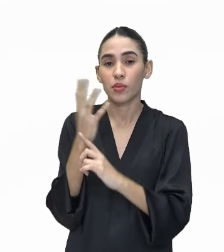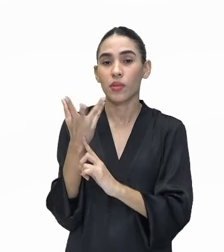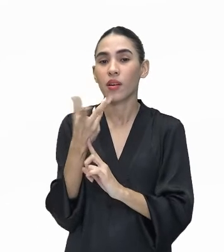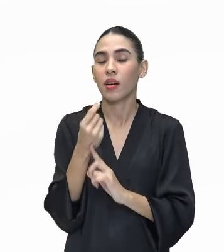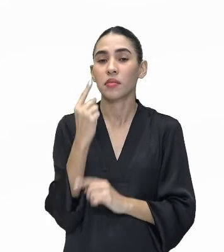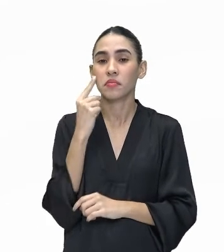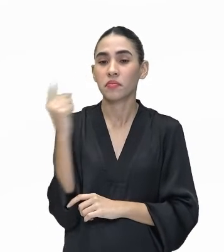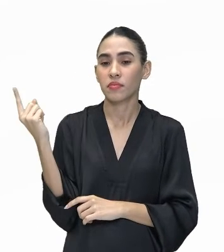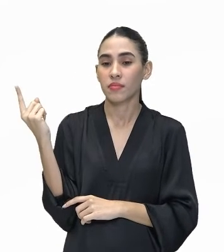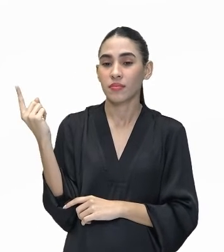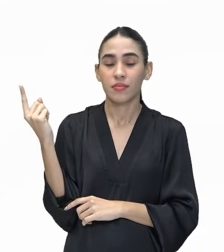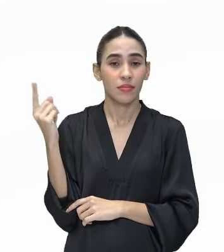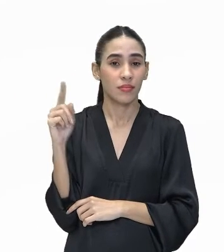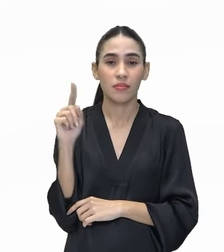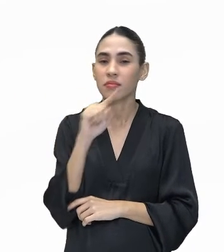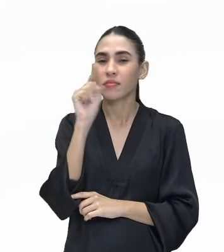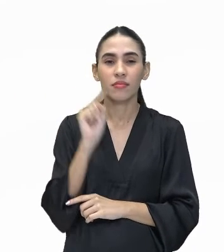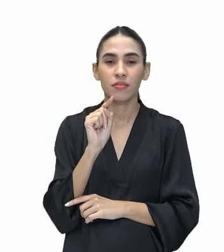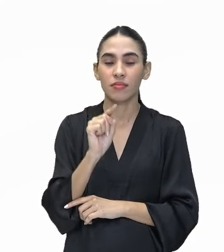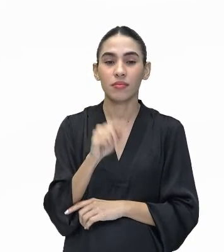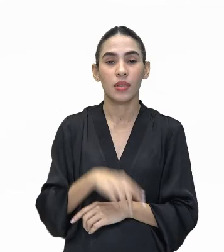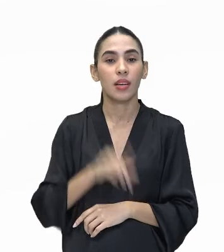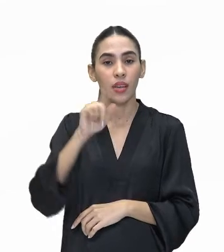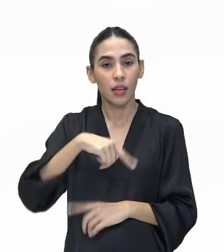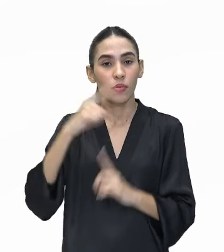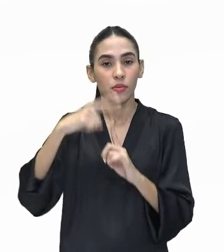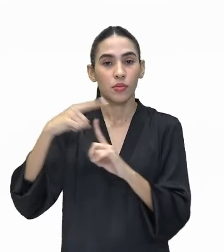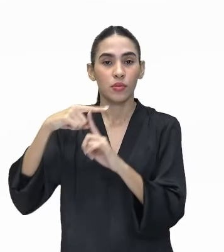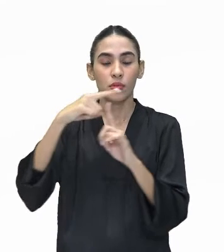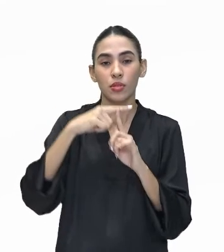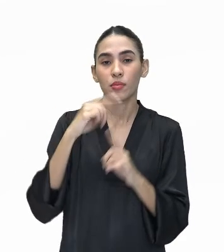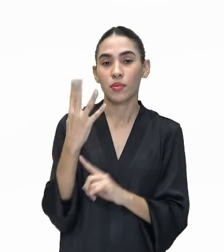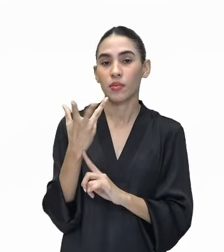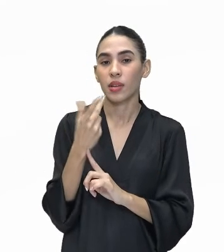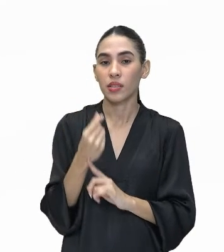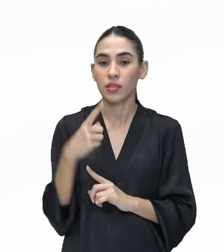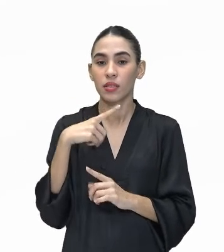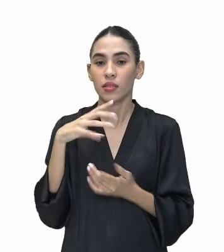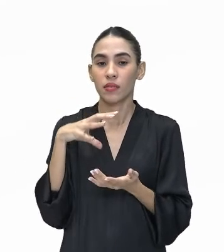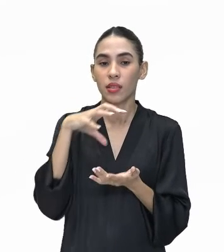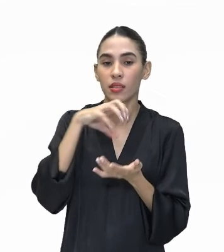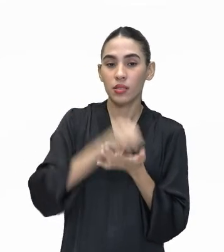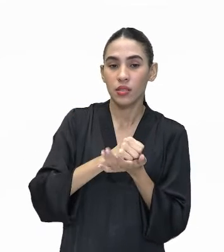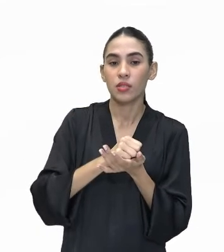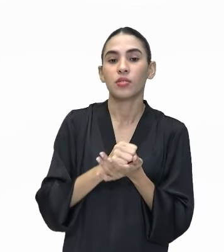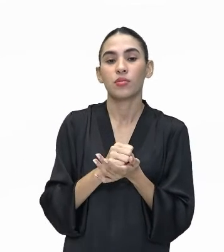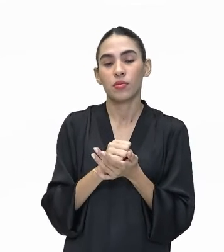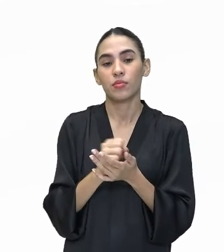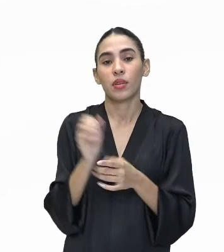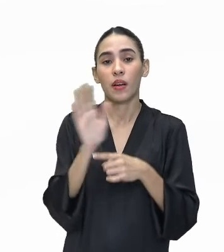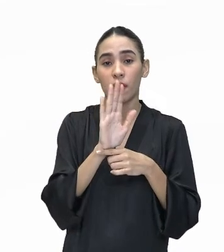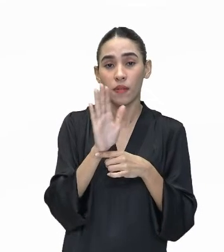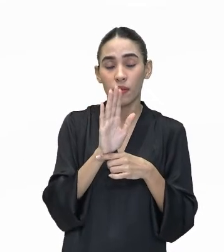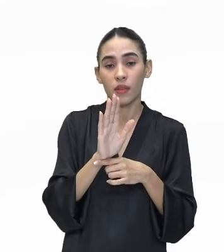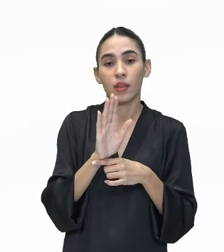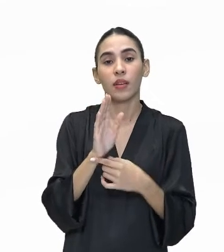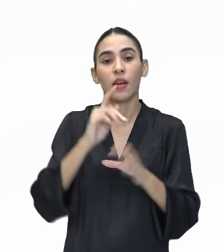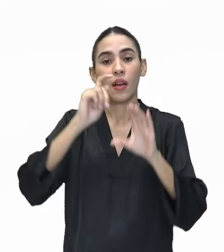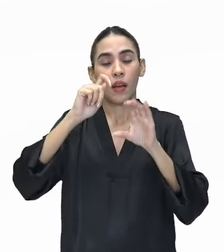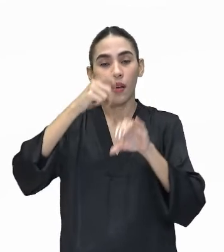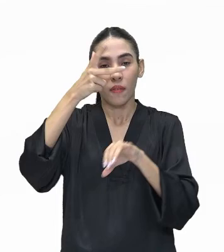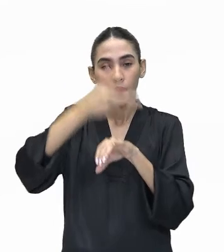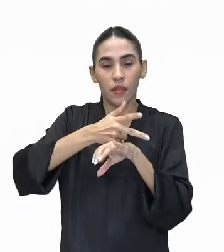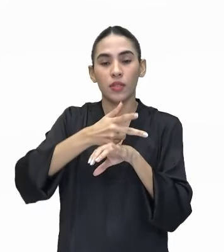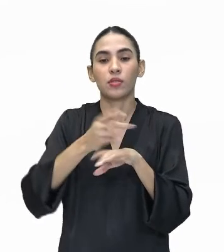a videoarte? Modalidade artística com registro em vídeo para expressar